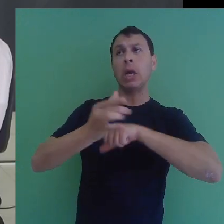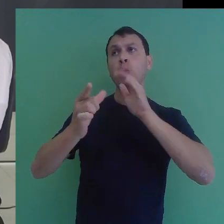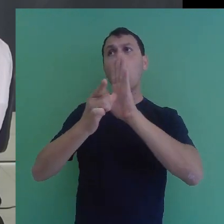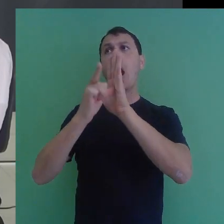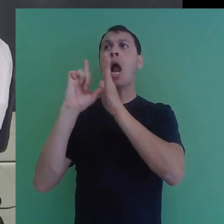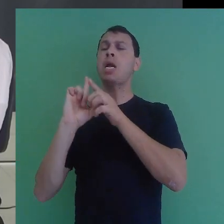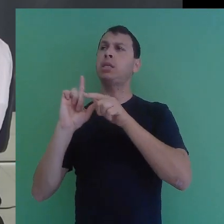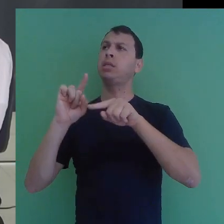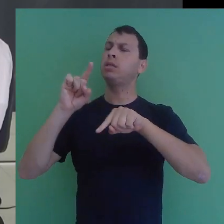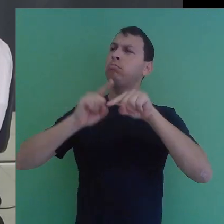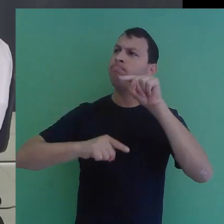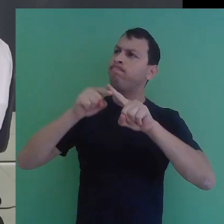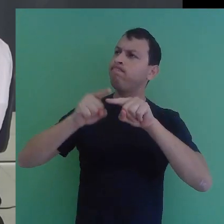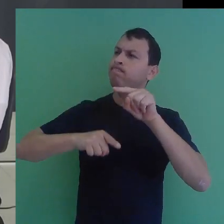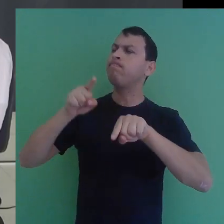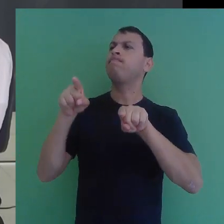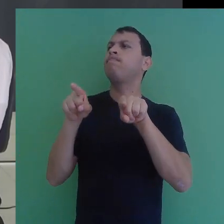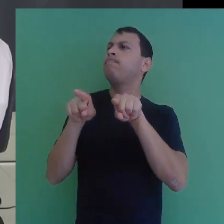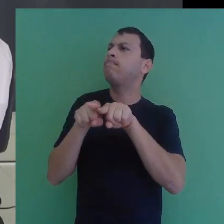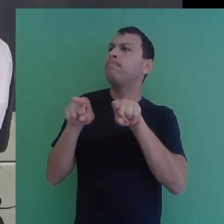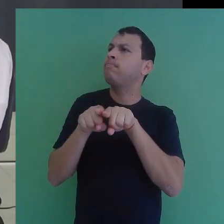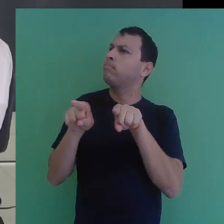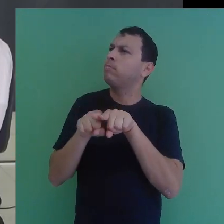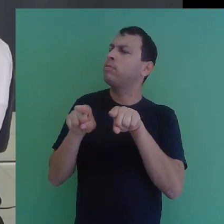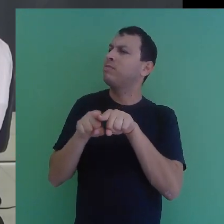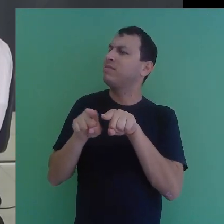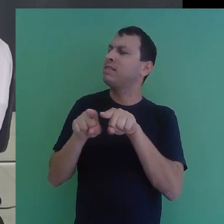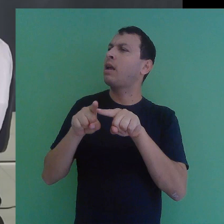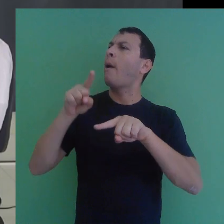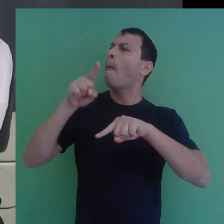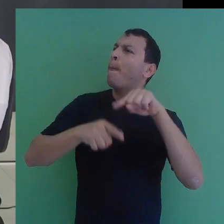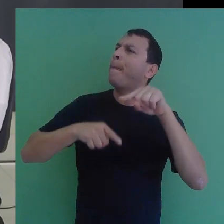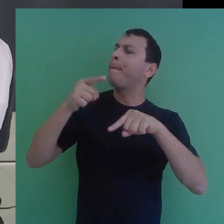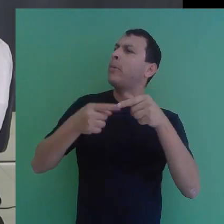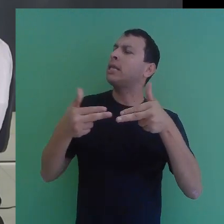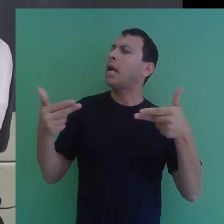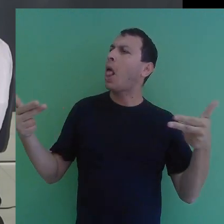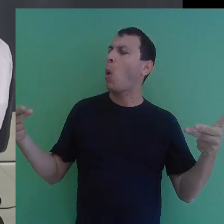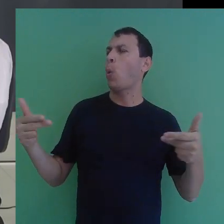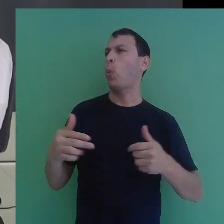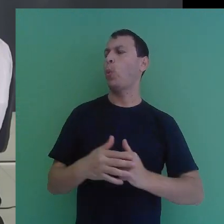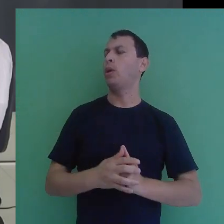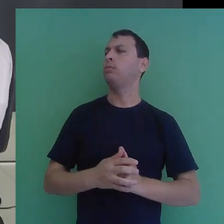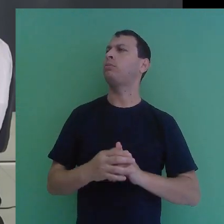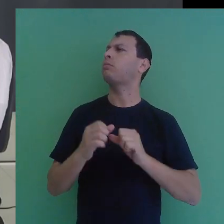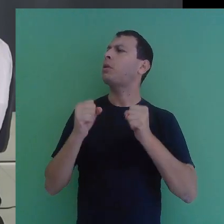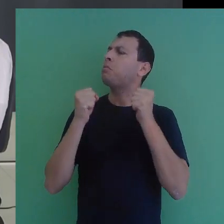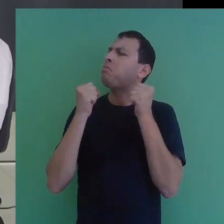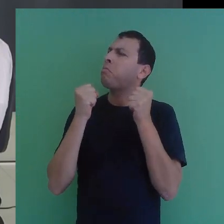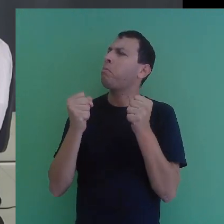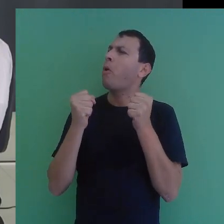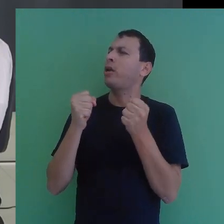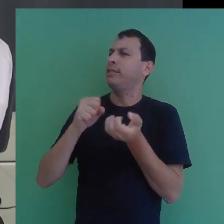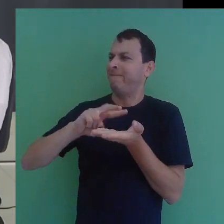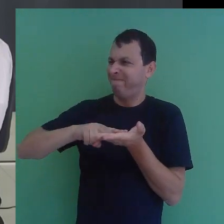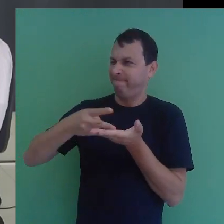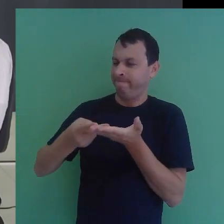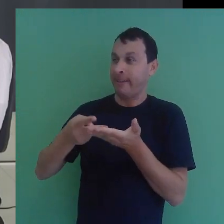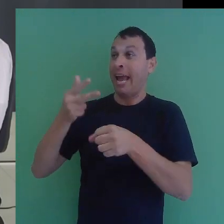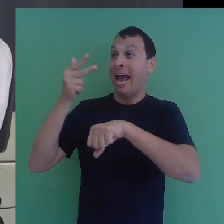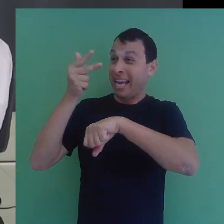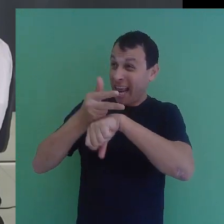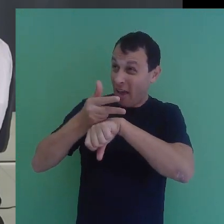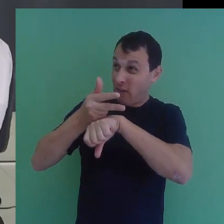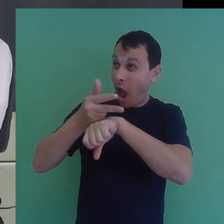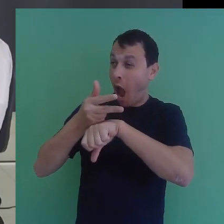prévio à matéria, existe também a todo o material, e também ele pode